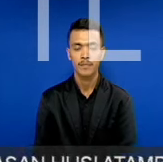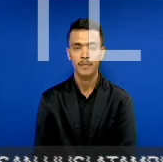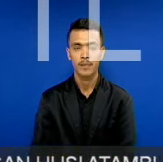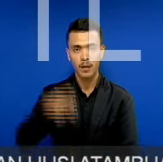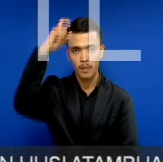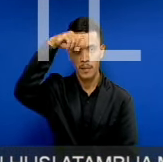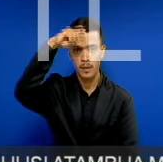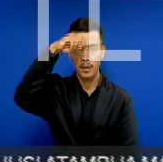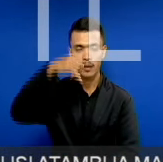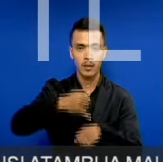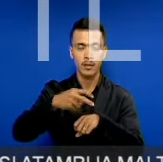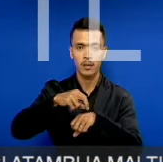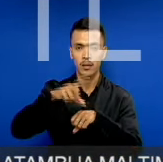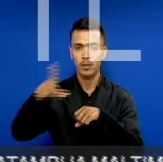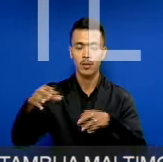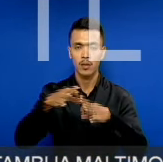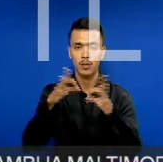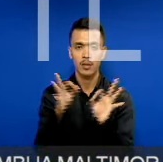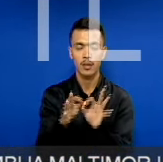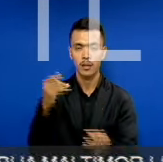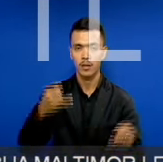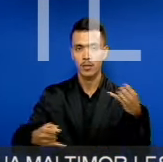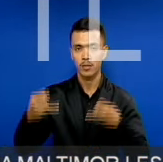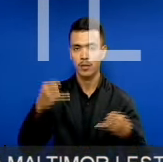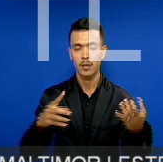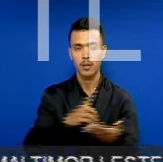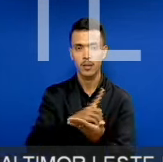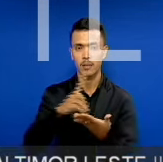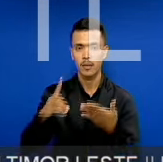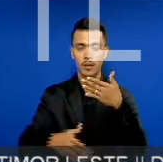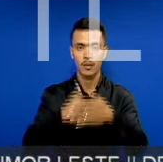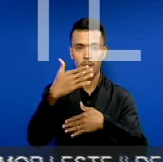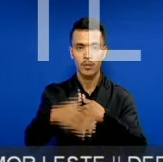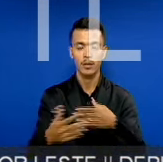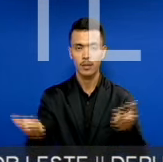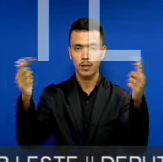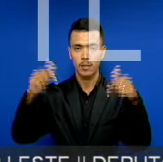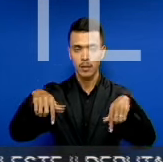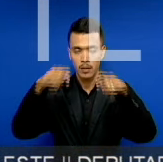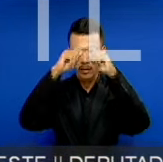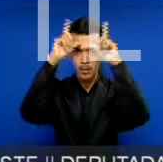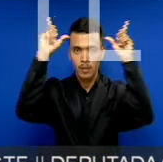Perito internasional ba reforma sistema justiça seman ointo iha Timor-Leste.